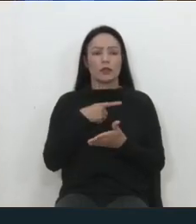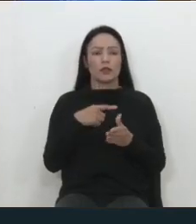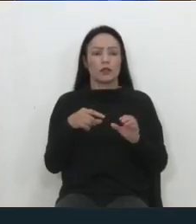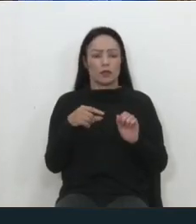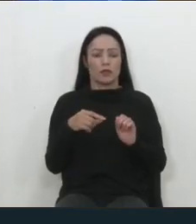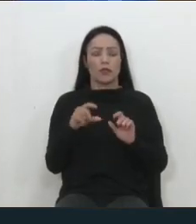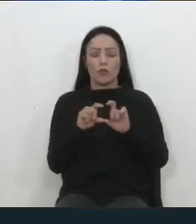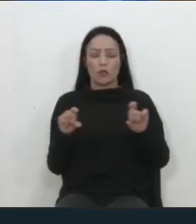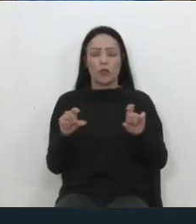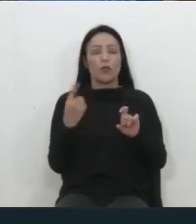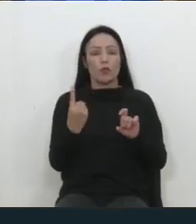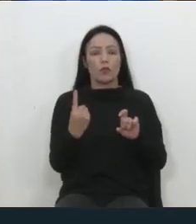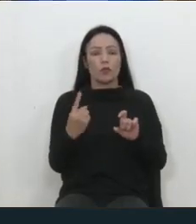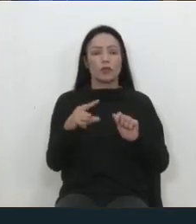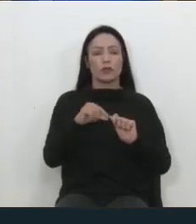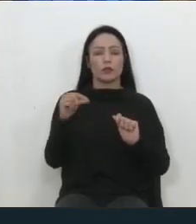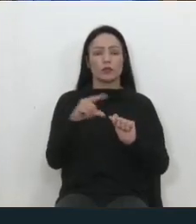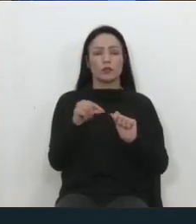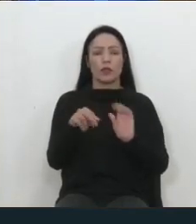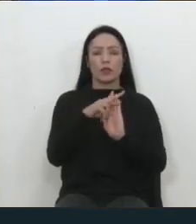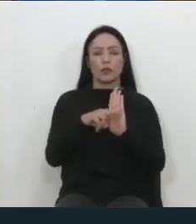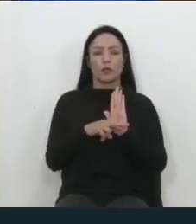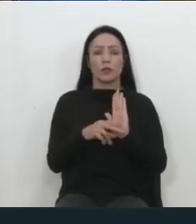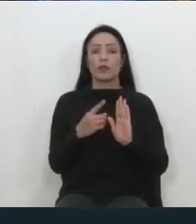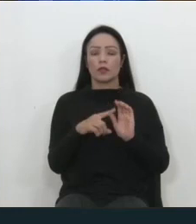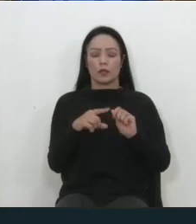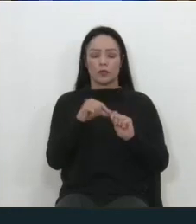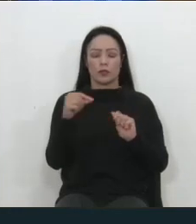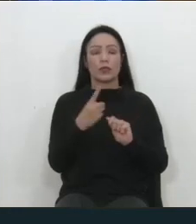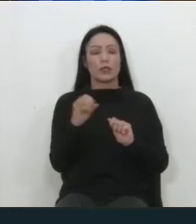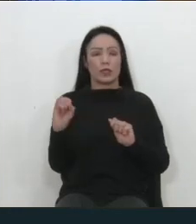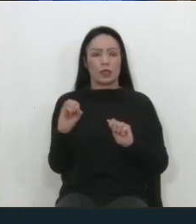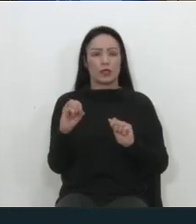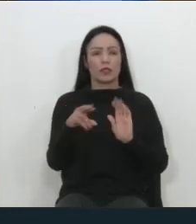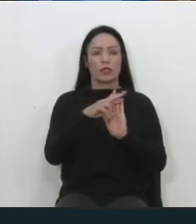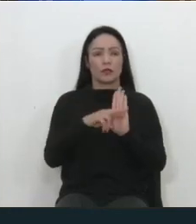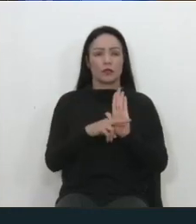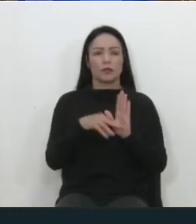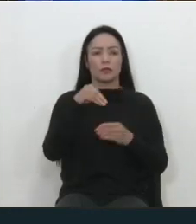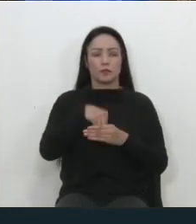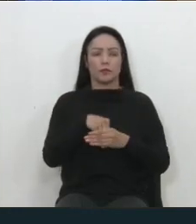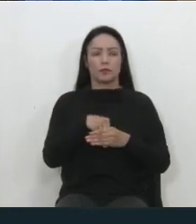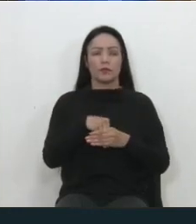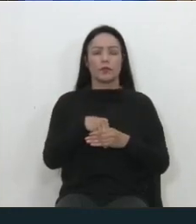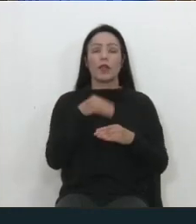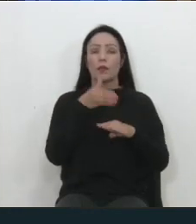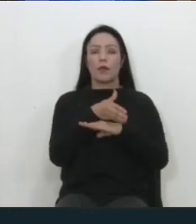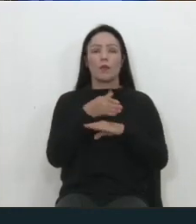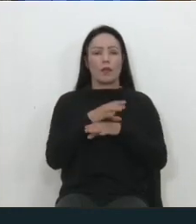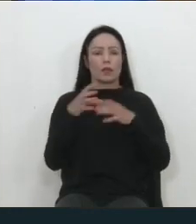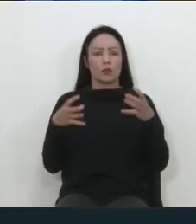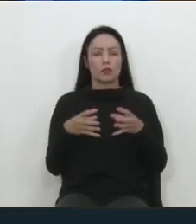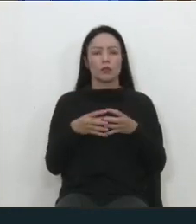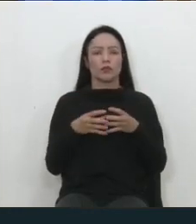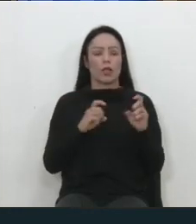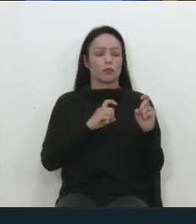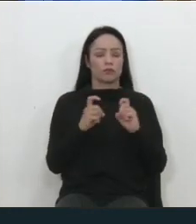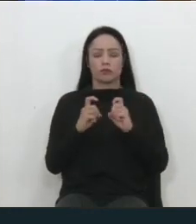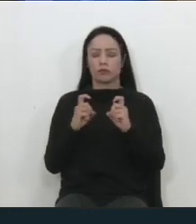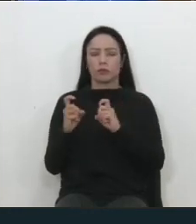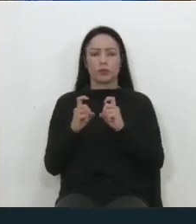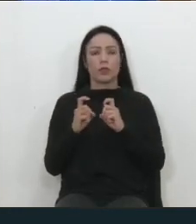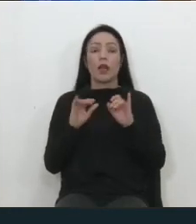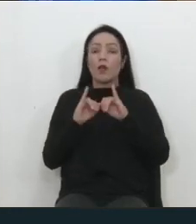único do artigo 100 do Regimento Interno. Os integrantes da comissão deverão se reunir e